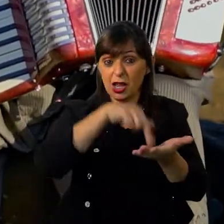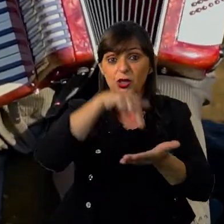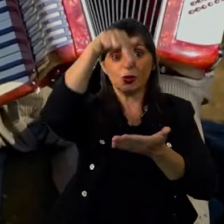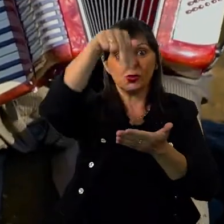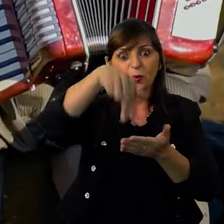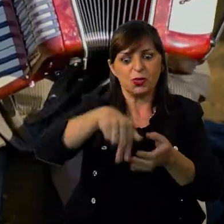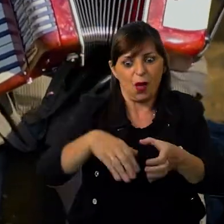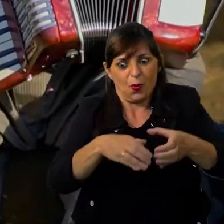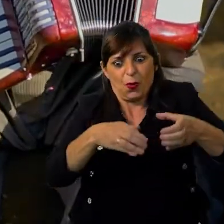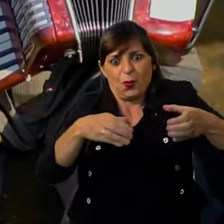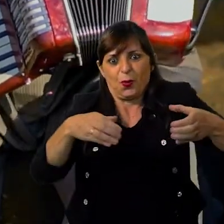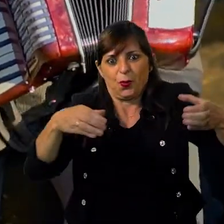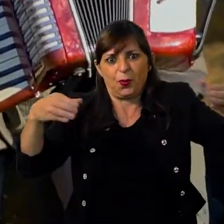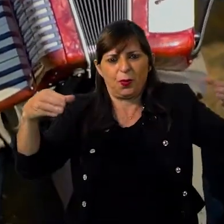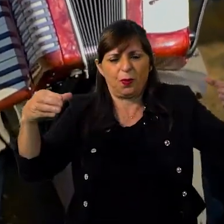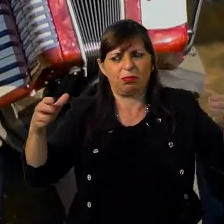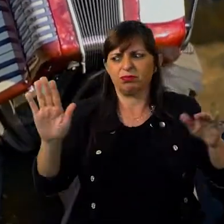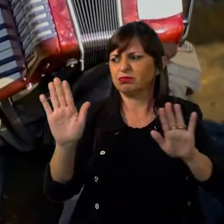rio